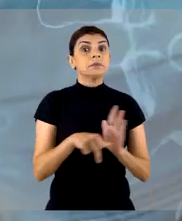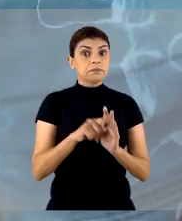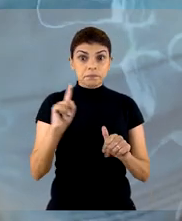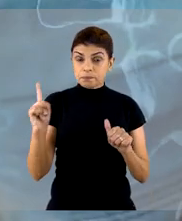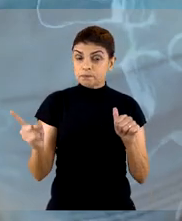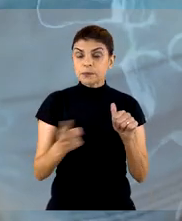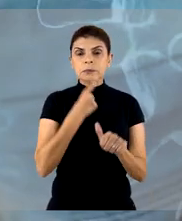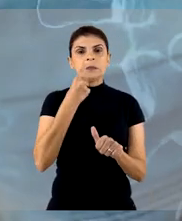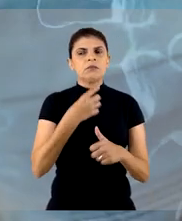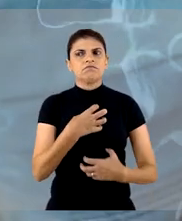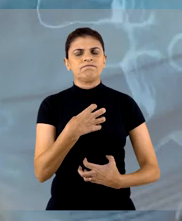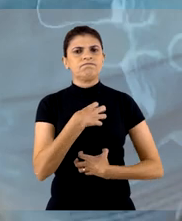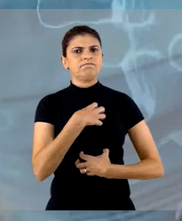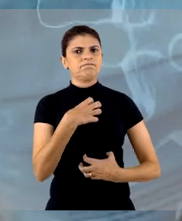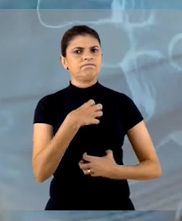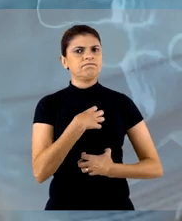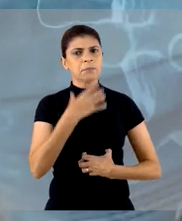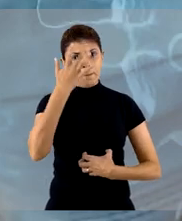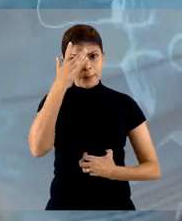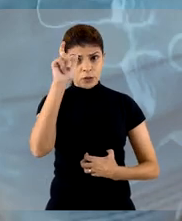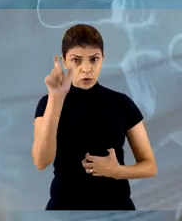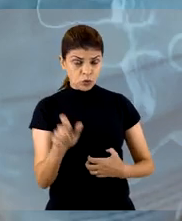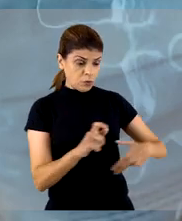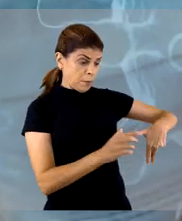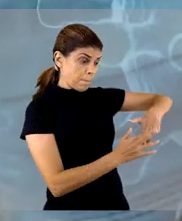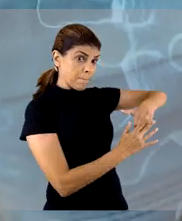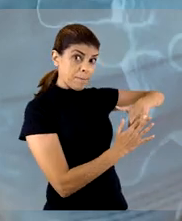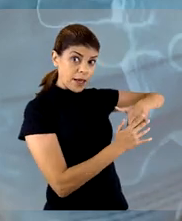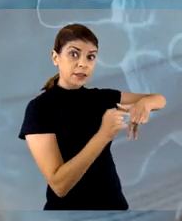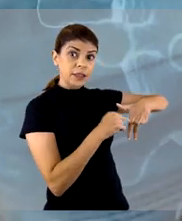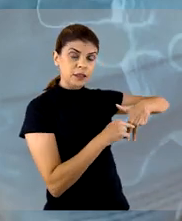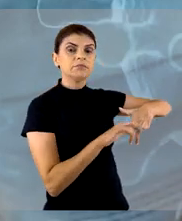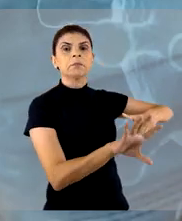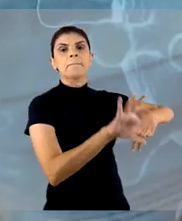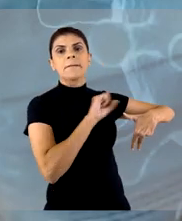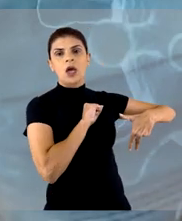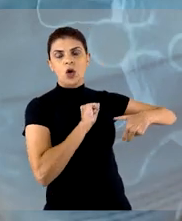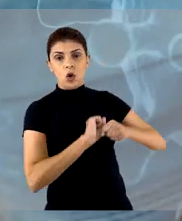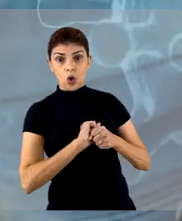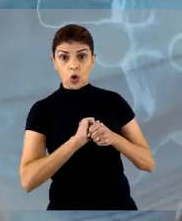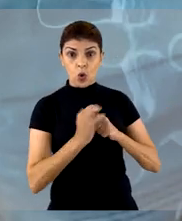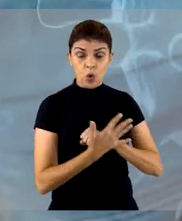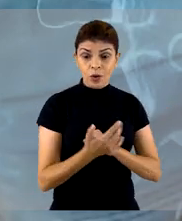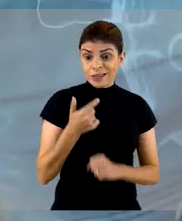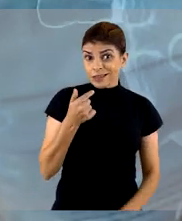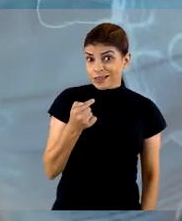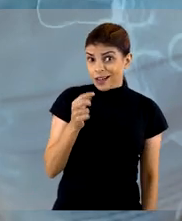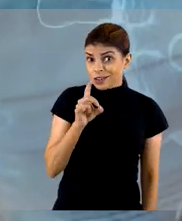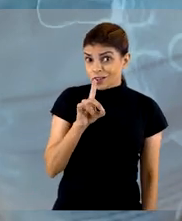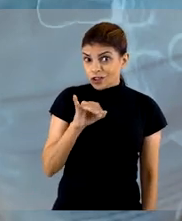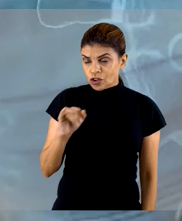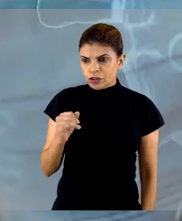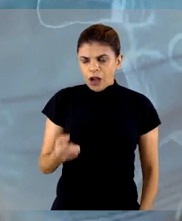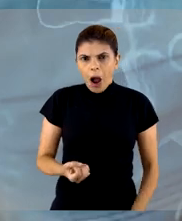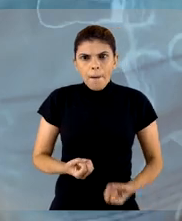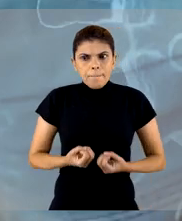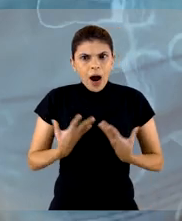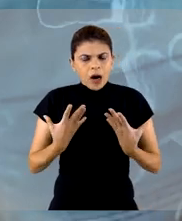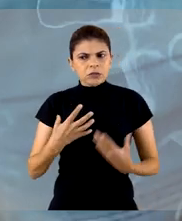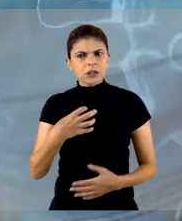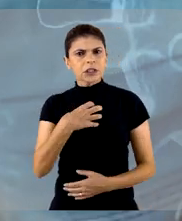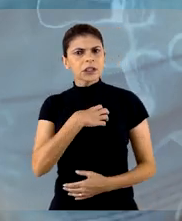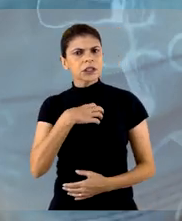primeiros sintomas que aparecem no paciente que foi infectado pelo novo coronavírus. Até 7 dias do aparecimento